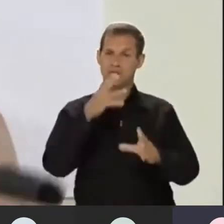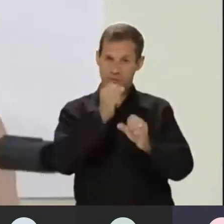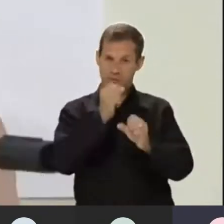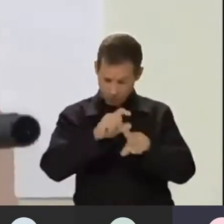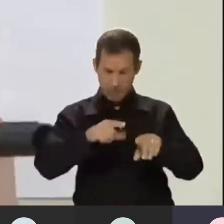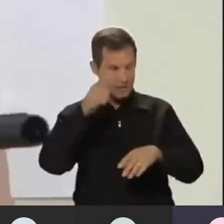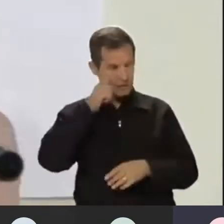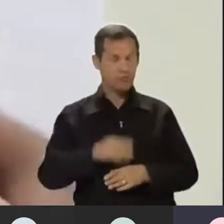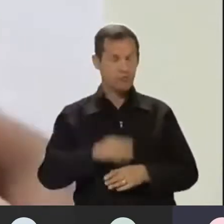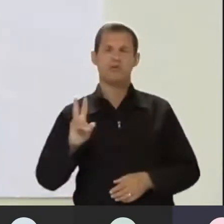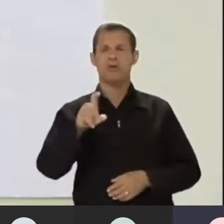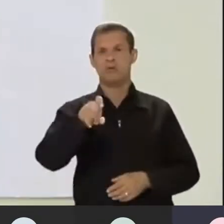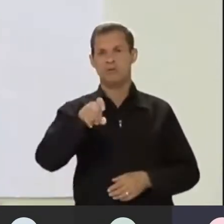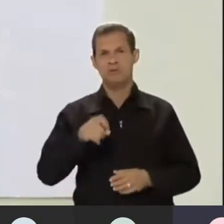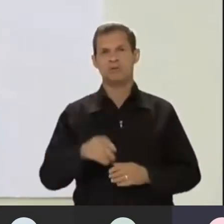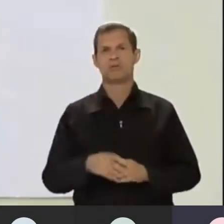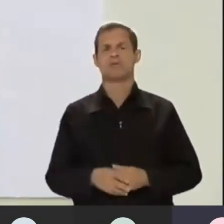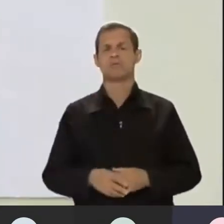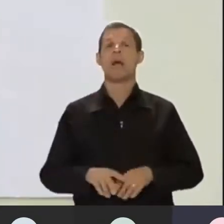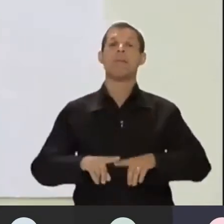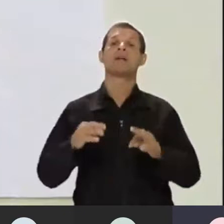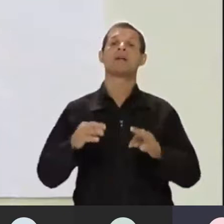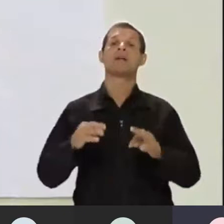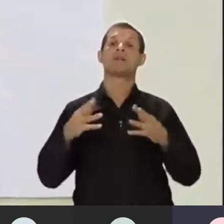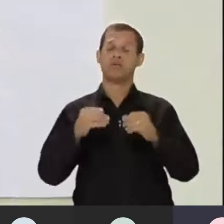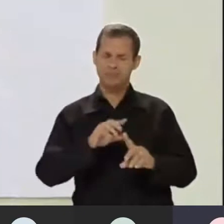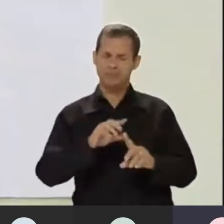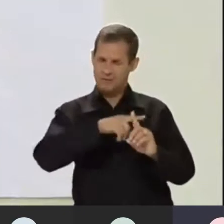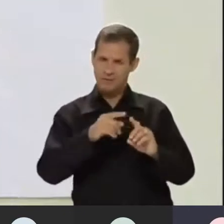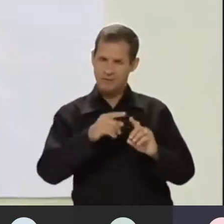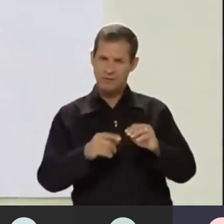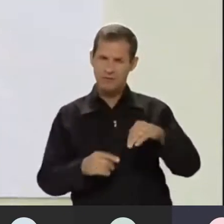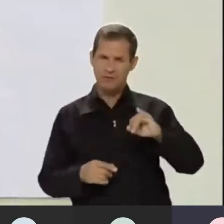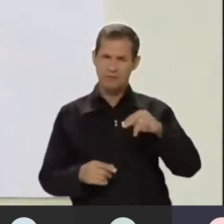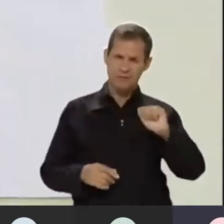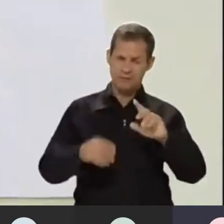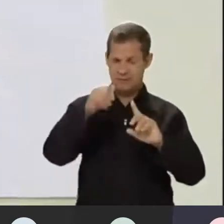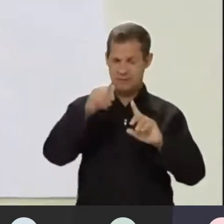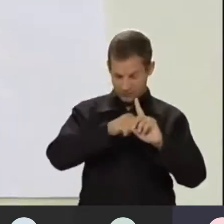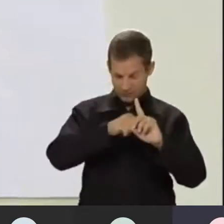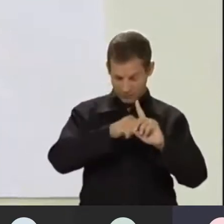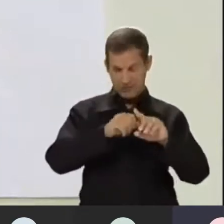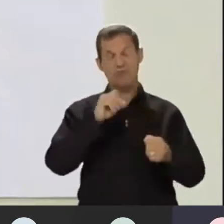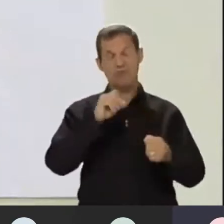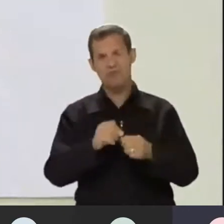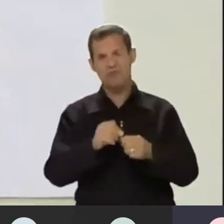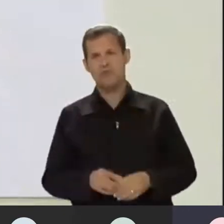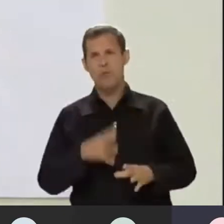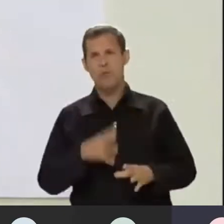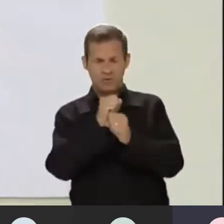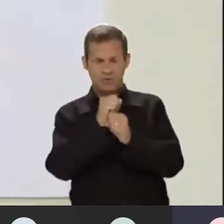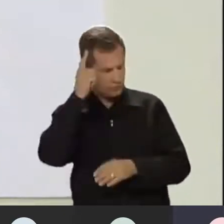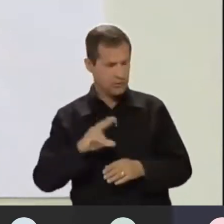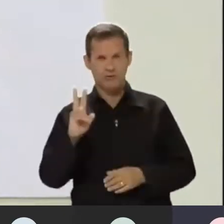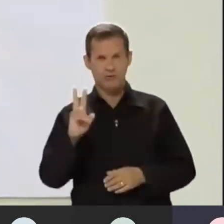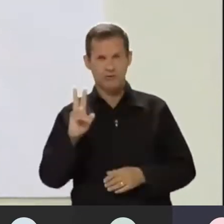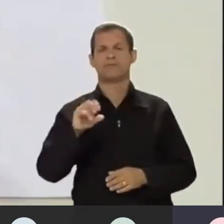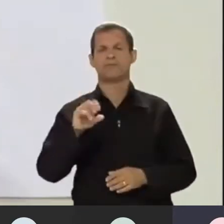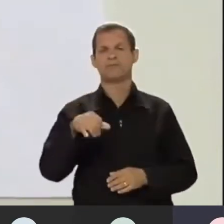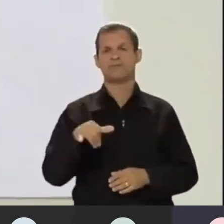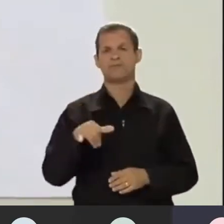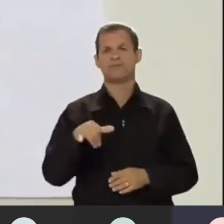média delas e obtive um valor X. Peguei todas as temperaturas mínimas naquele mês, fiz uma média e obtive o